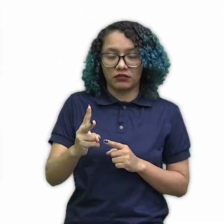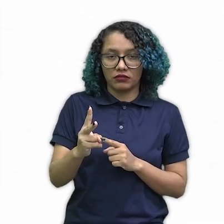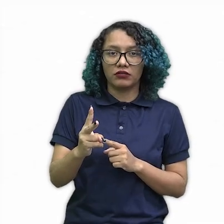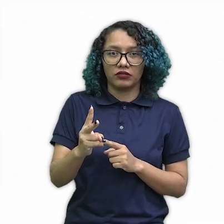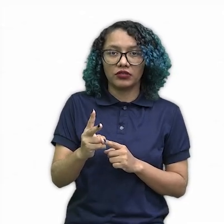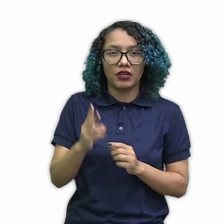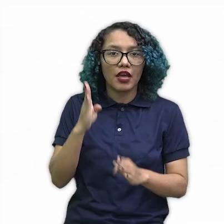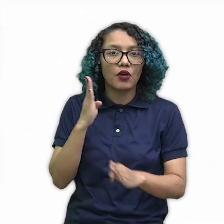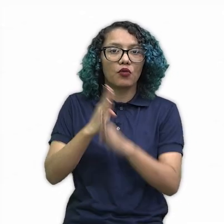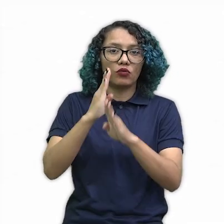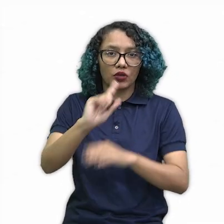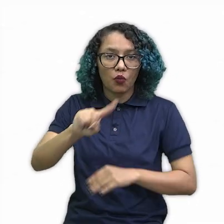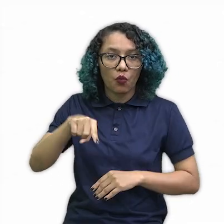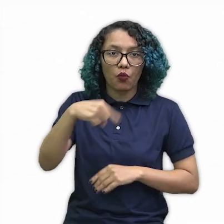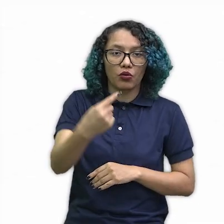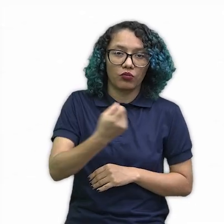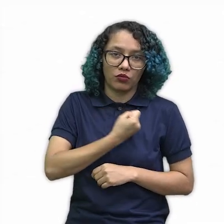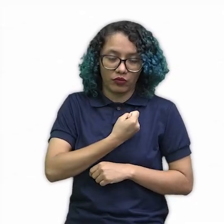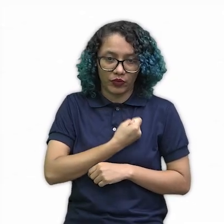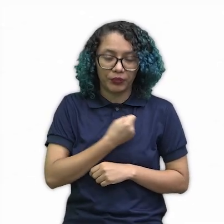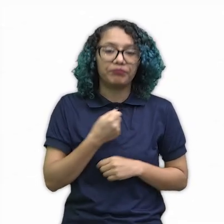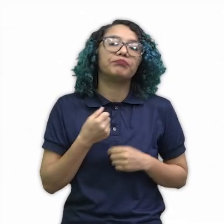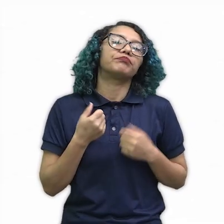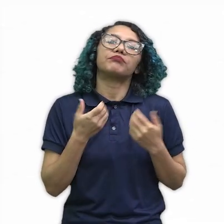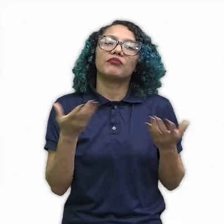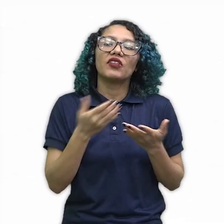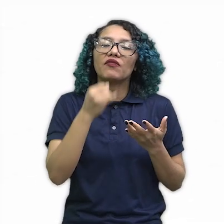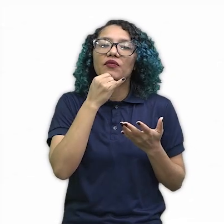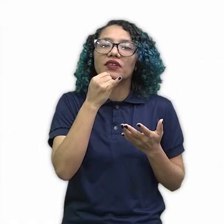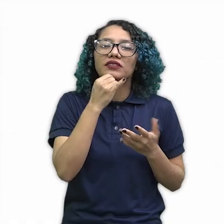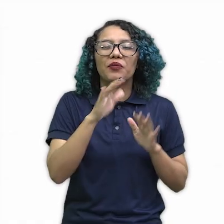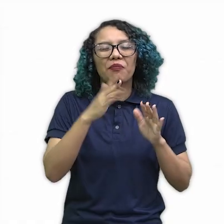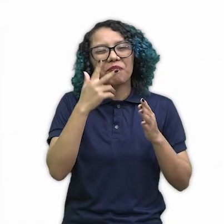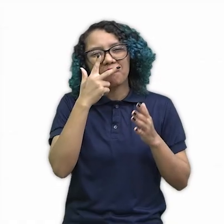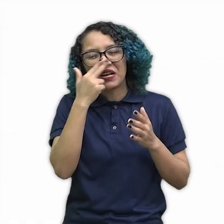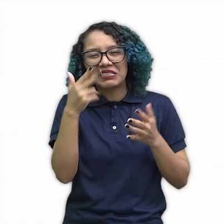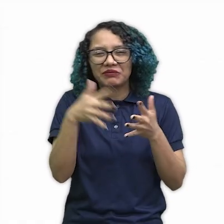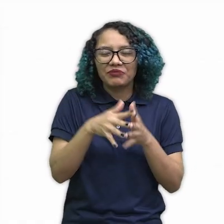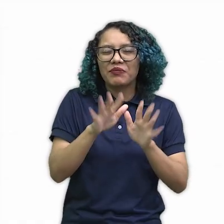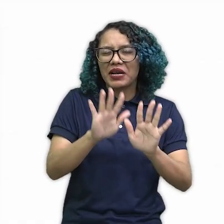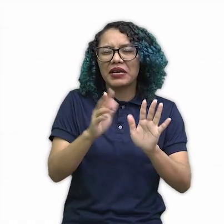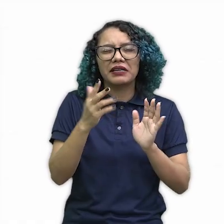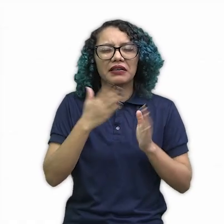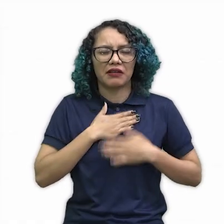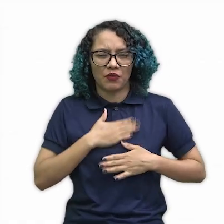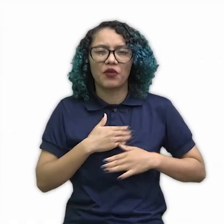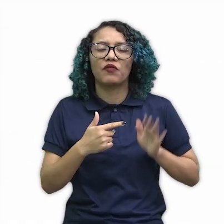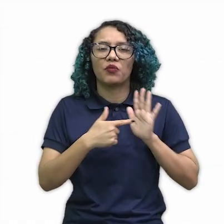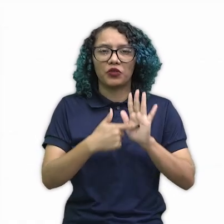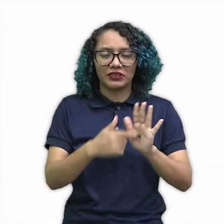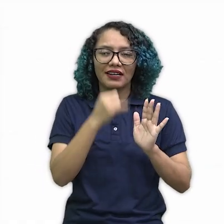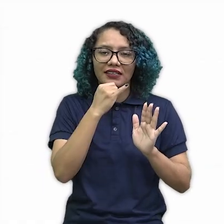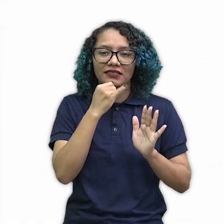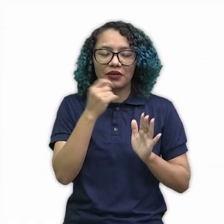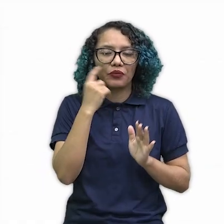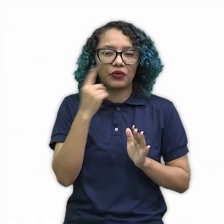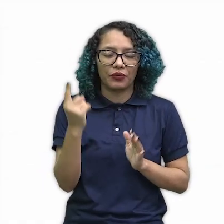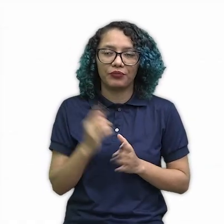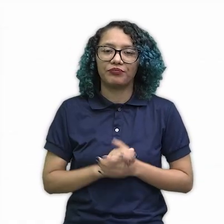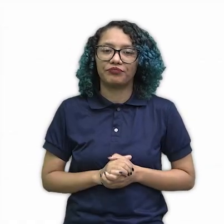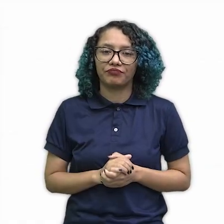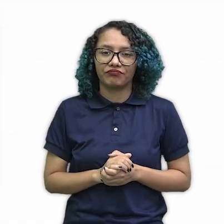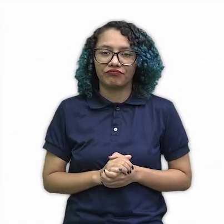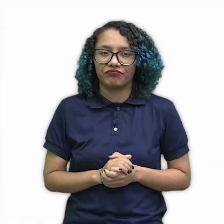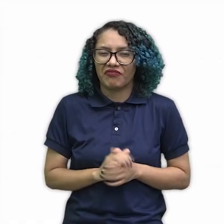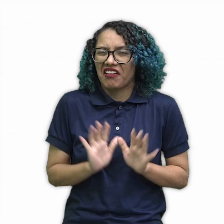o próximo elemento. Vamos ver alguns exemplos, né, falando dessa forma, parece algo complicado, mas acompanhe comigo esses 3 primeiros exemplos, que